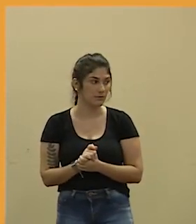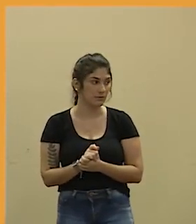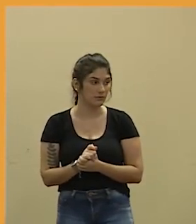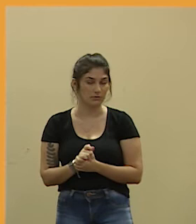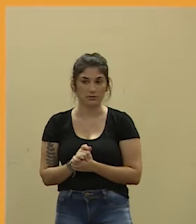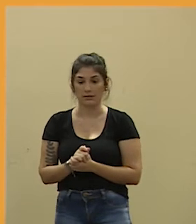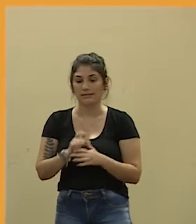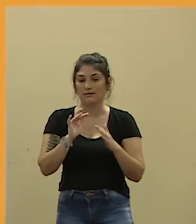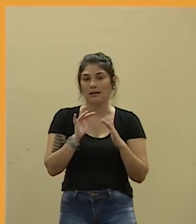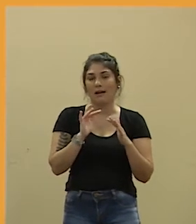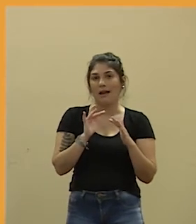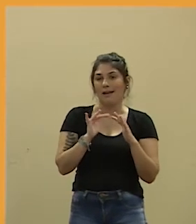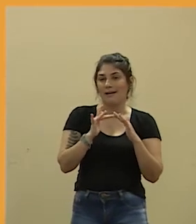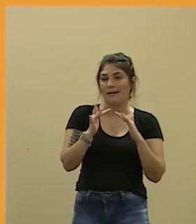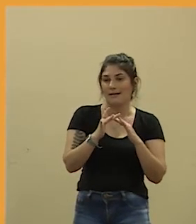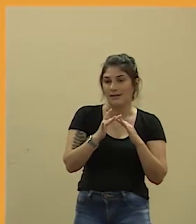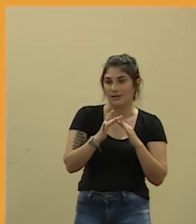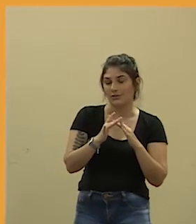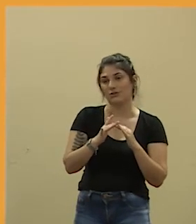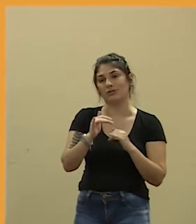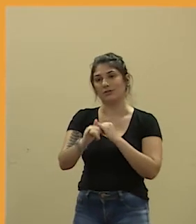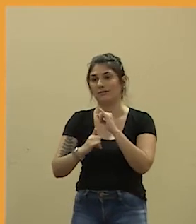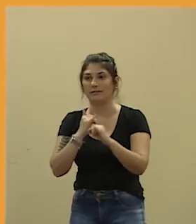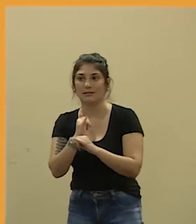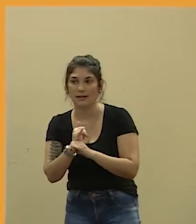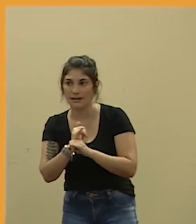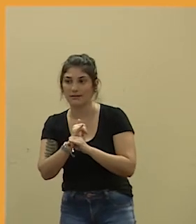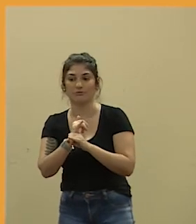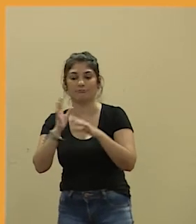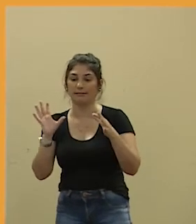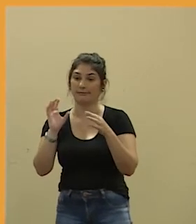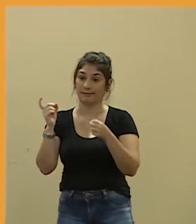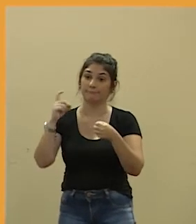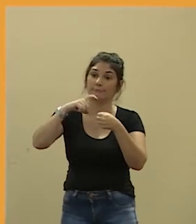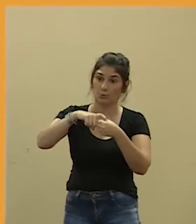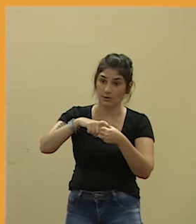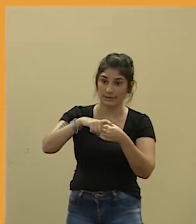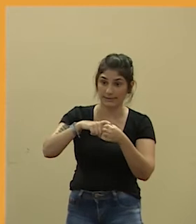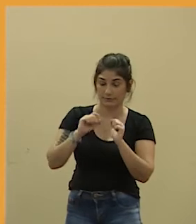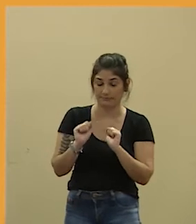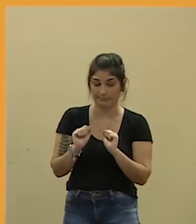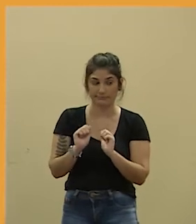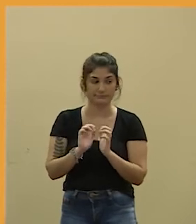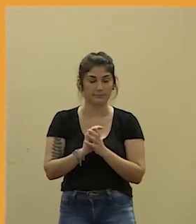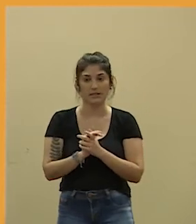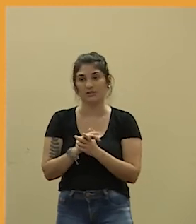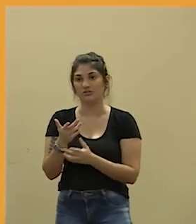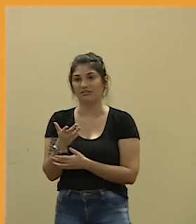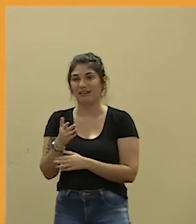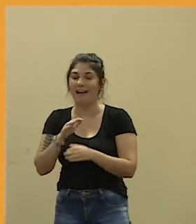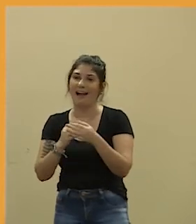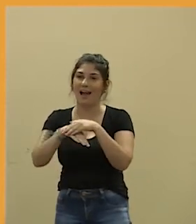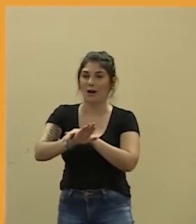redes wifi ou mesmo andar dos móveis é 3g 4g pode não ser mil maravilhas mas a gente está acostumado a